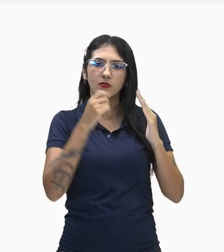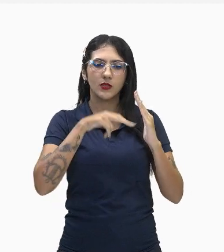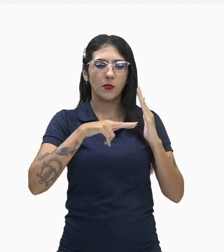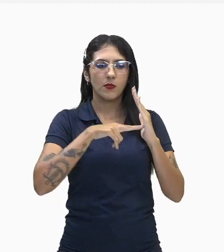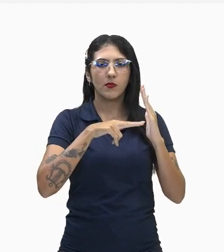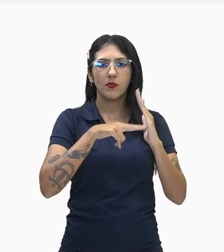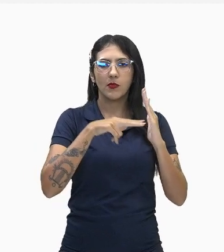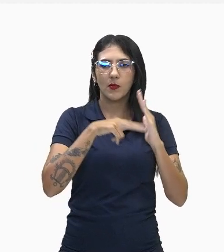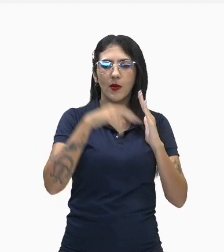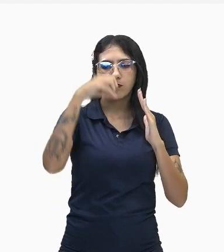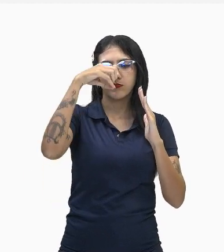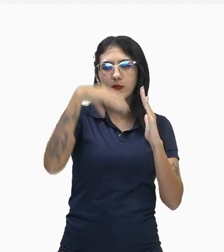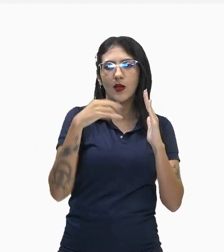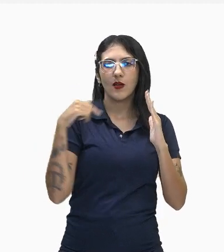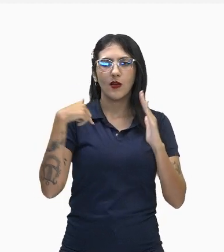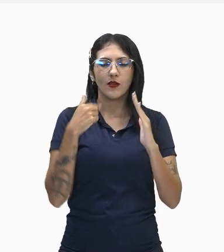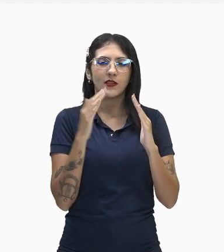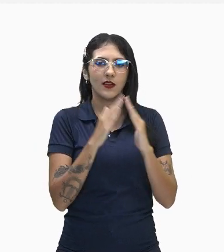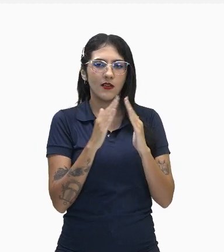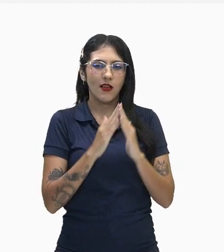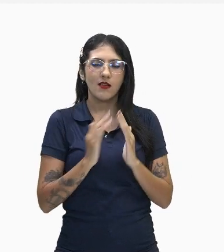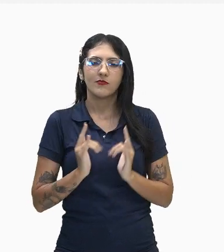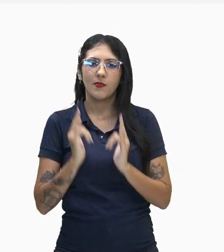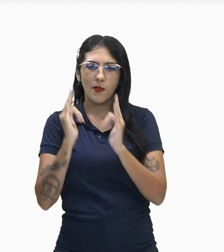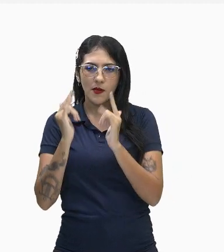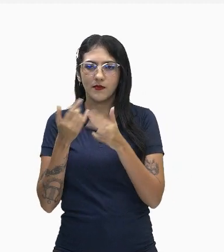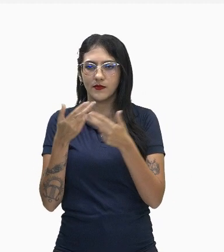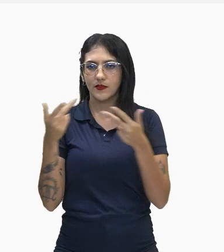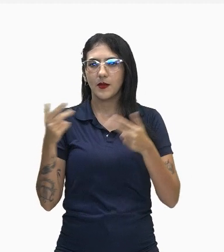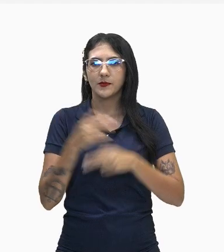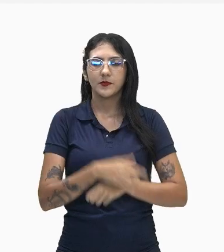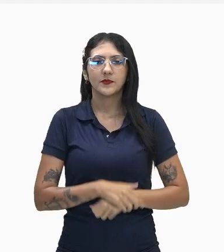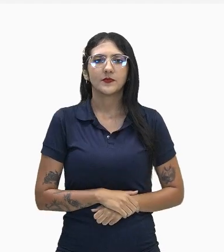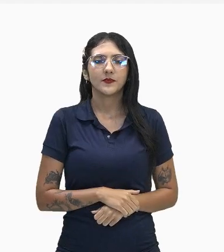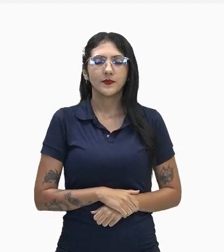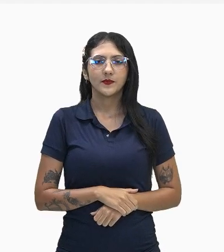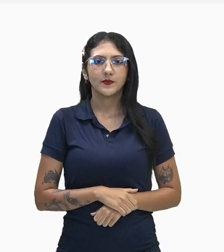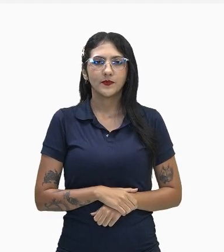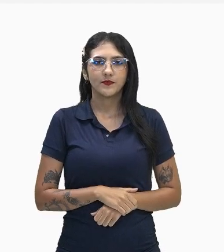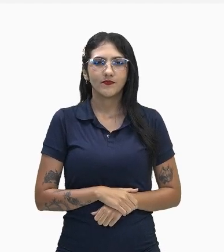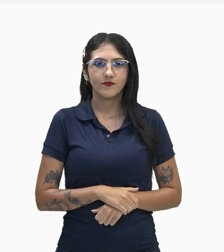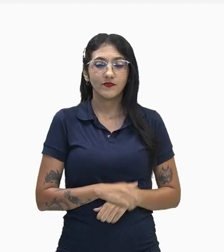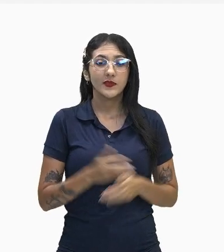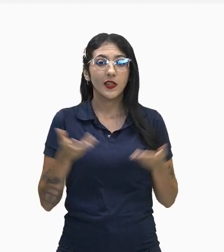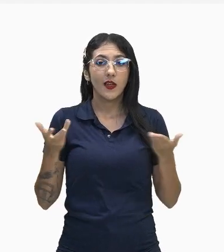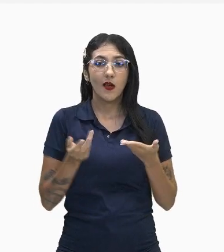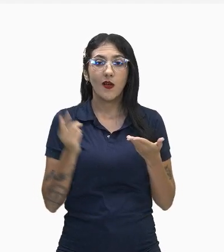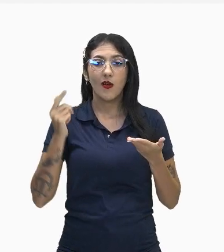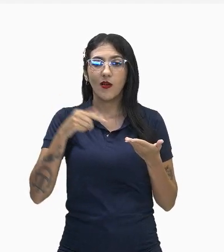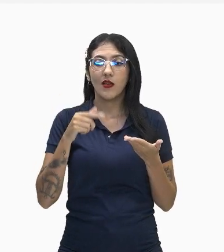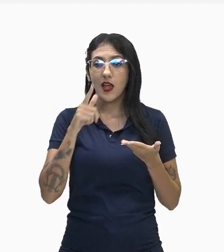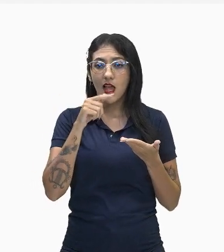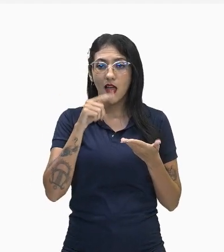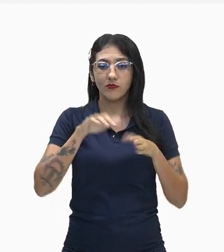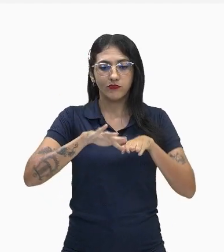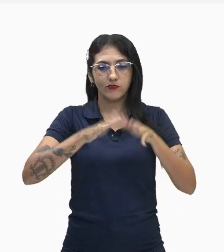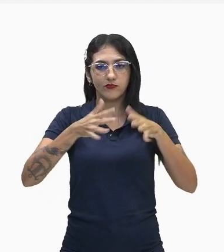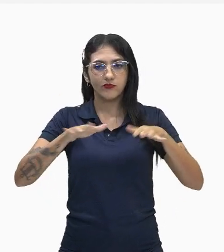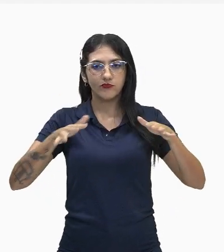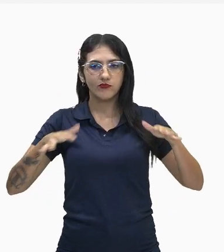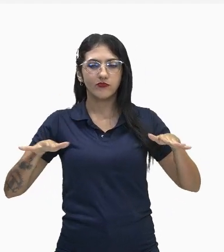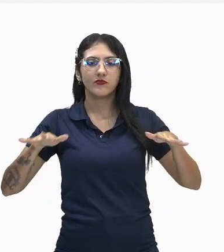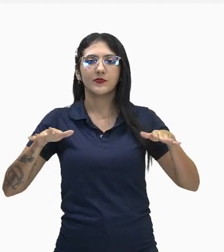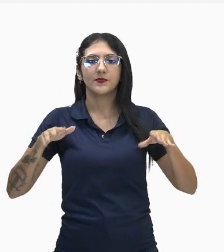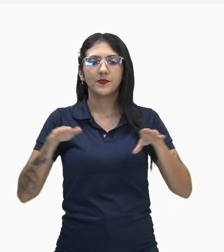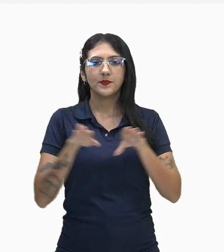iluminar nossas casas, os edifícios. A energia das marés é uma outra fonte de energia renovável, onde